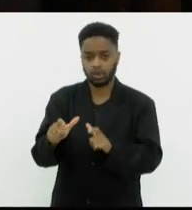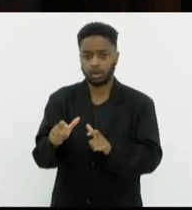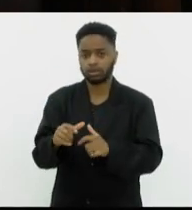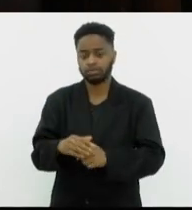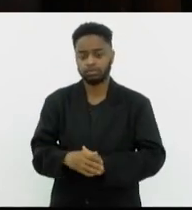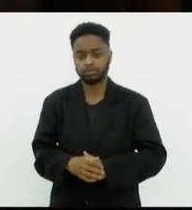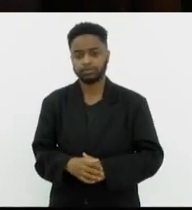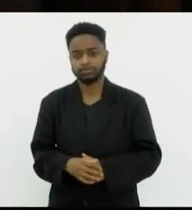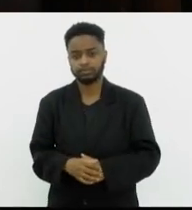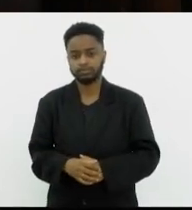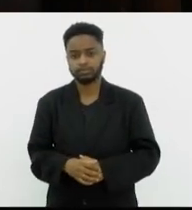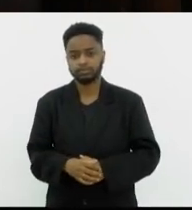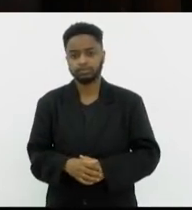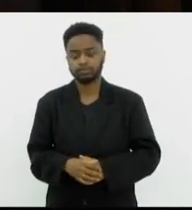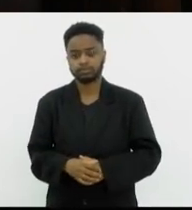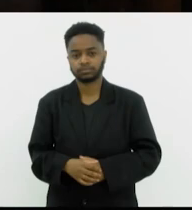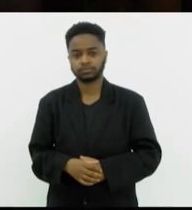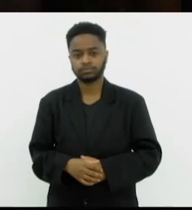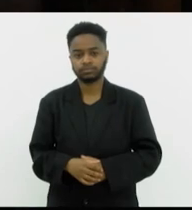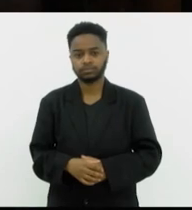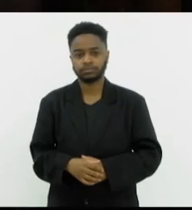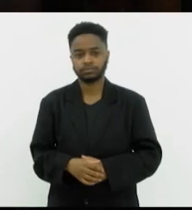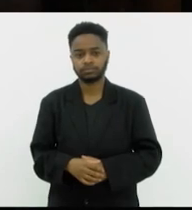com forte...